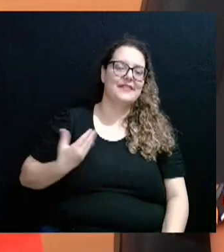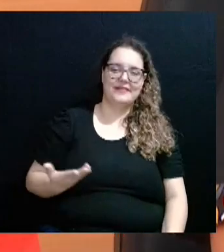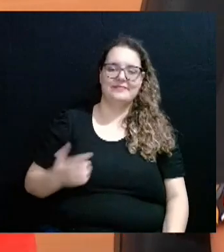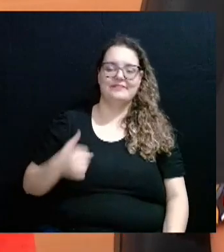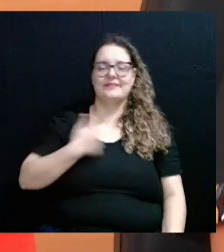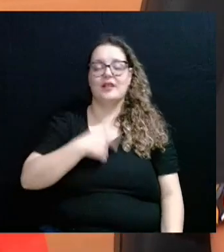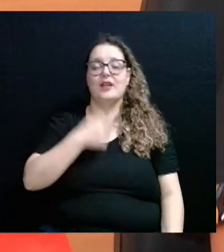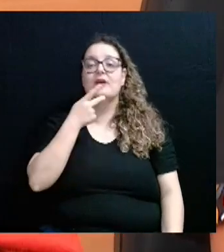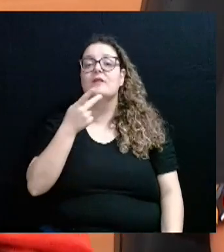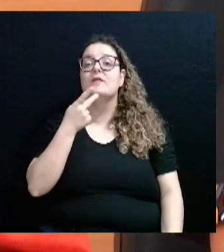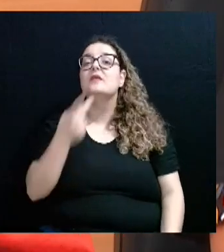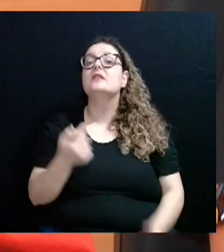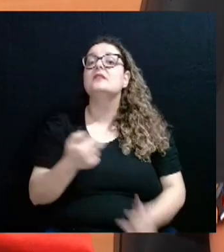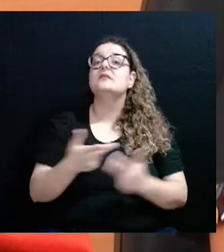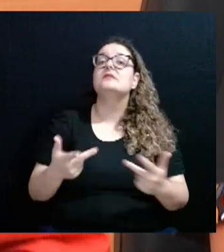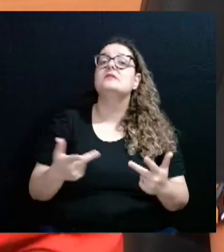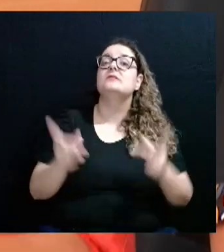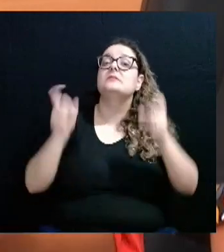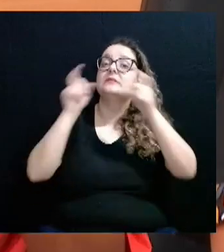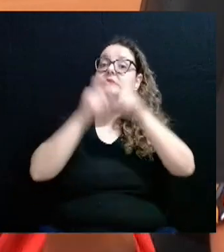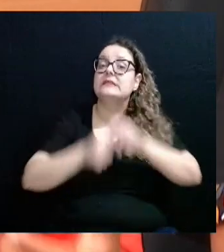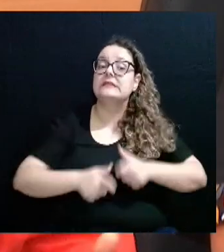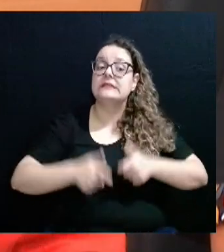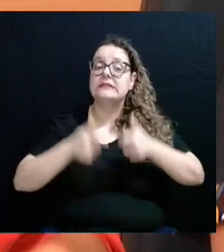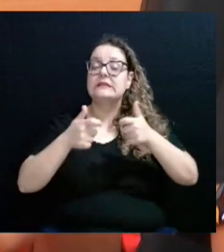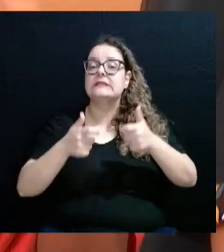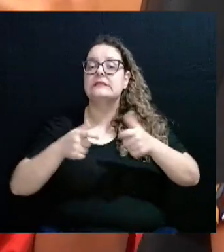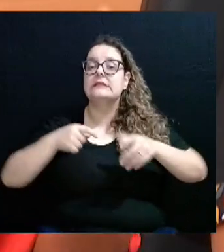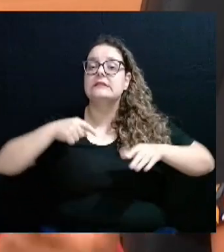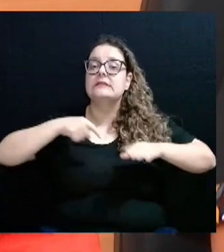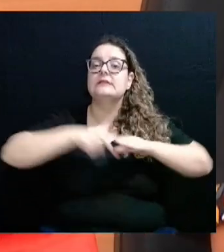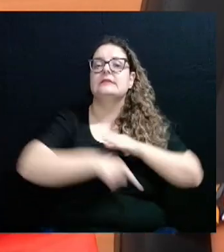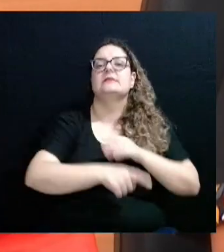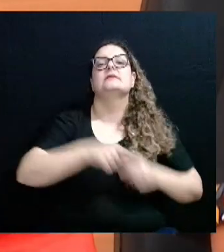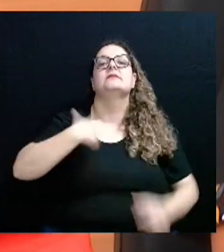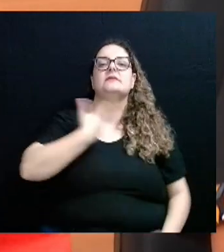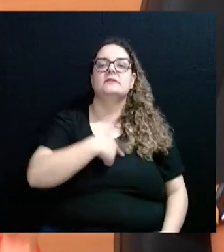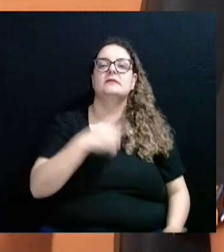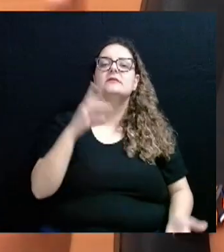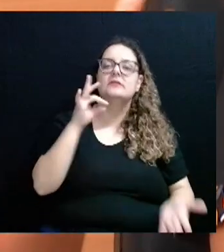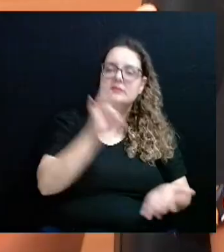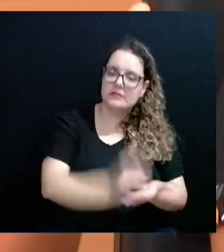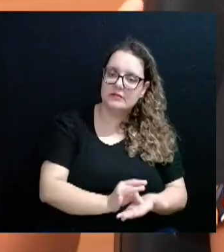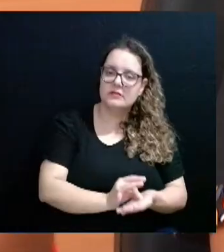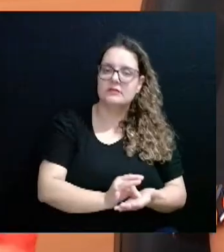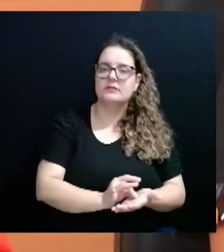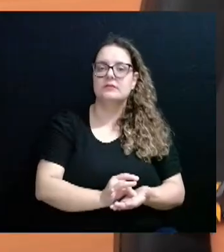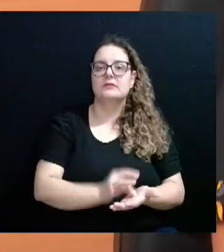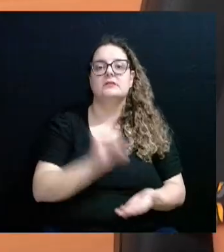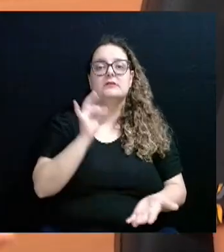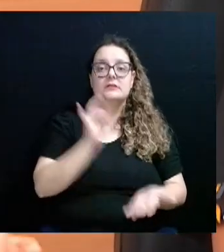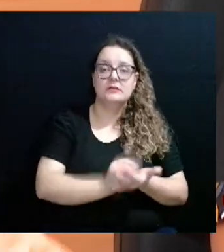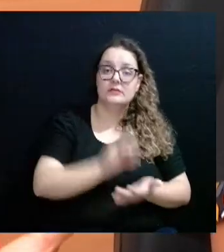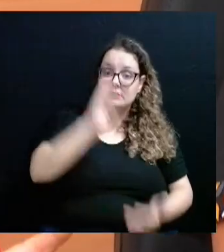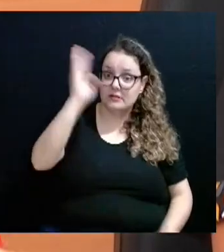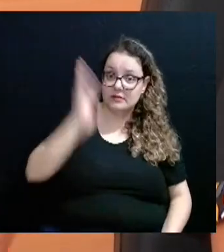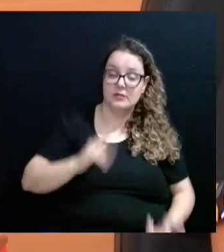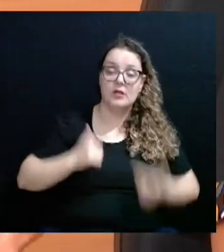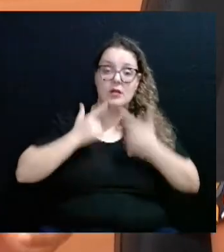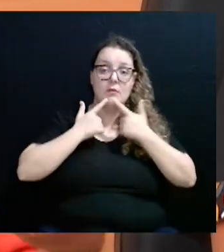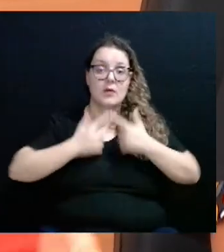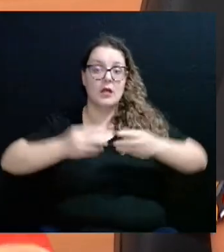mais complexas e mais profundas da nossa realidade, da realidade brasileira, numa linguagem que consegue